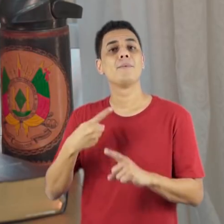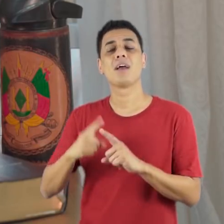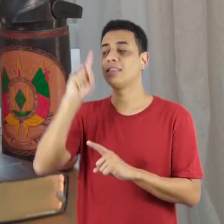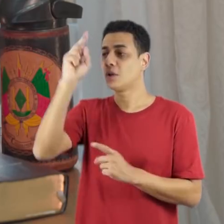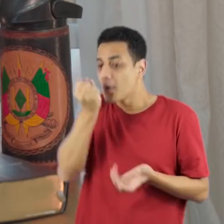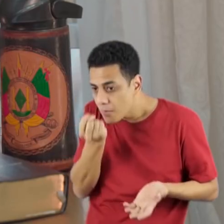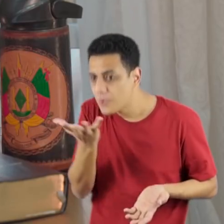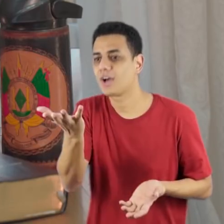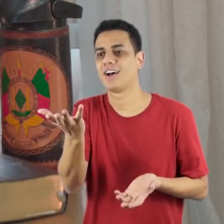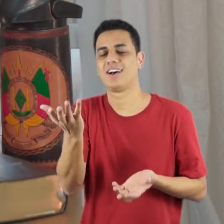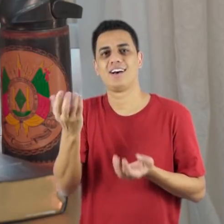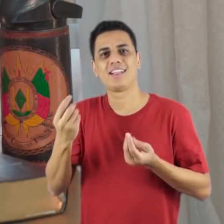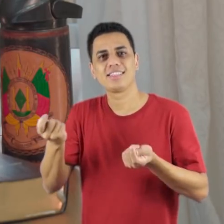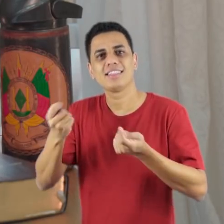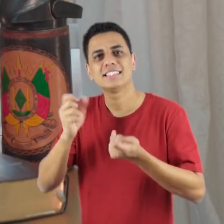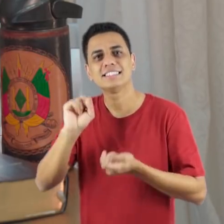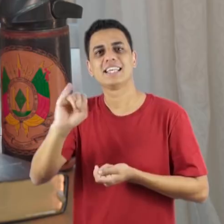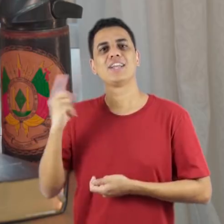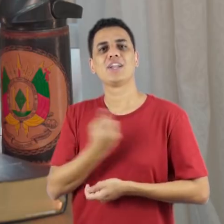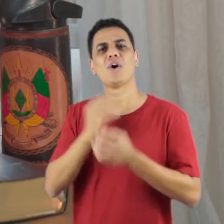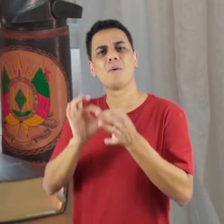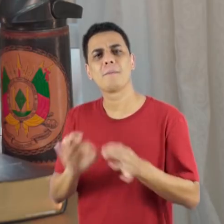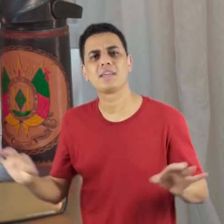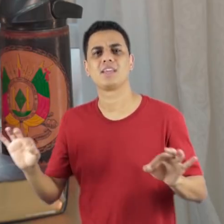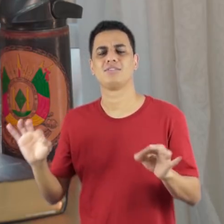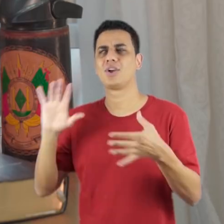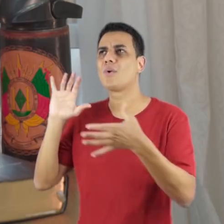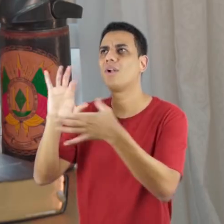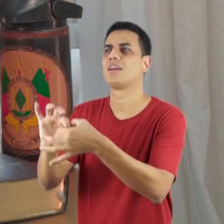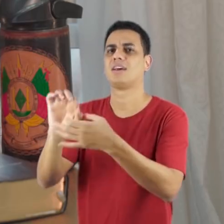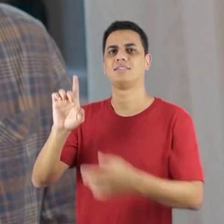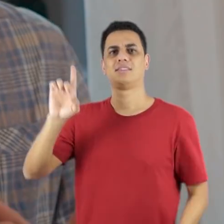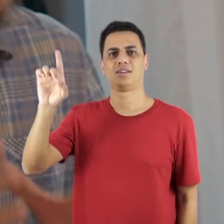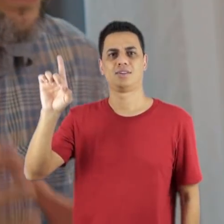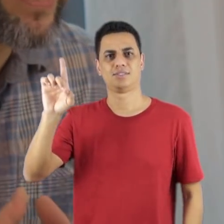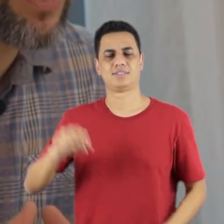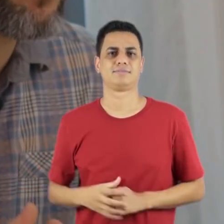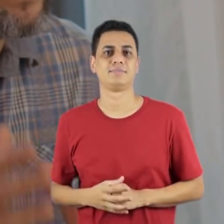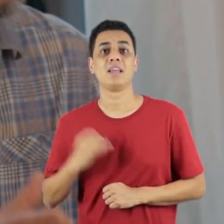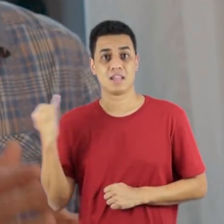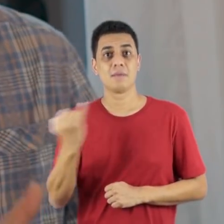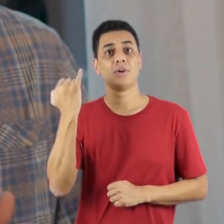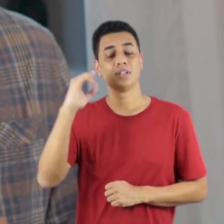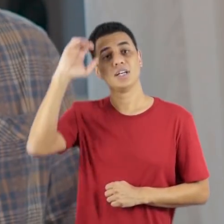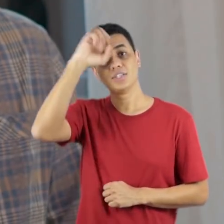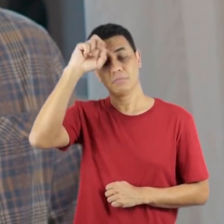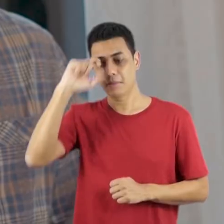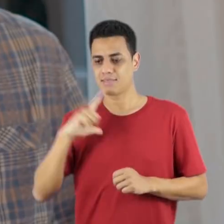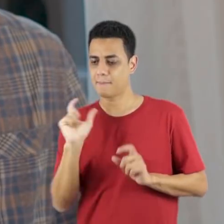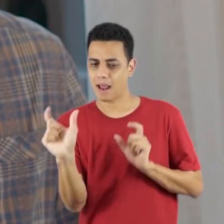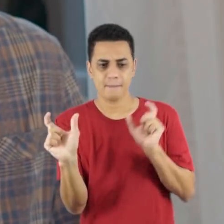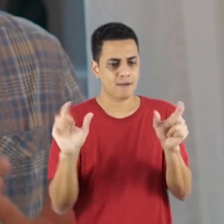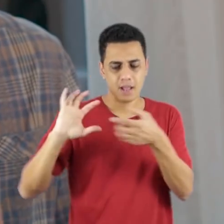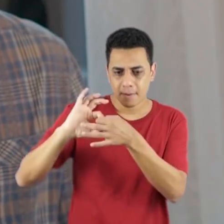do pó e nos recompensa por nos mantermos humildes, conectados à nossa essência. Que especial essas conexões da palavra